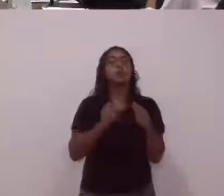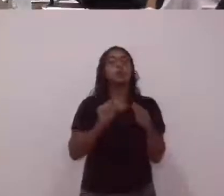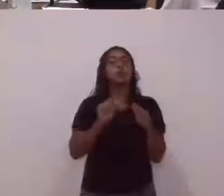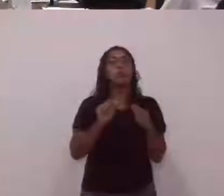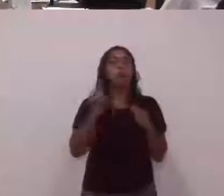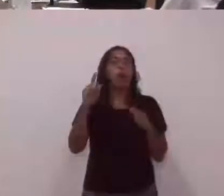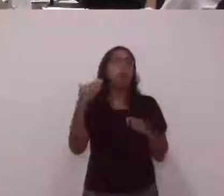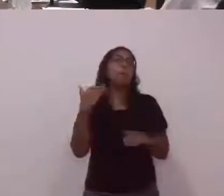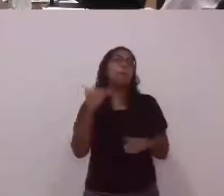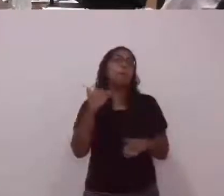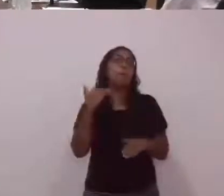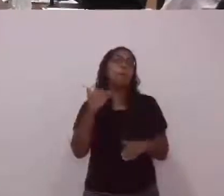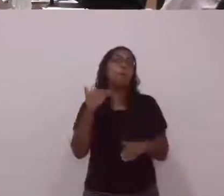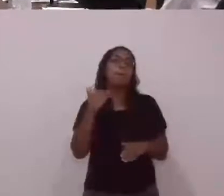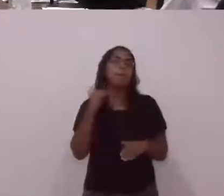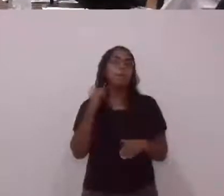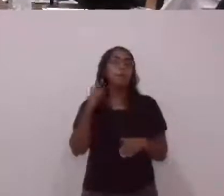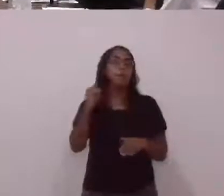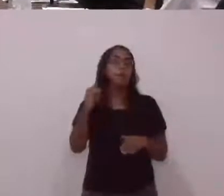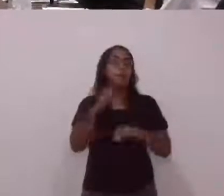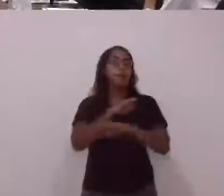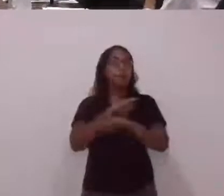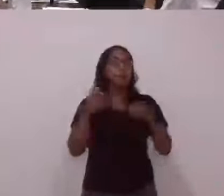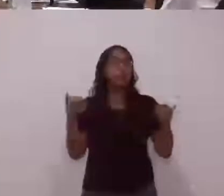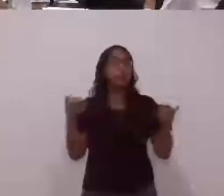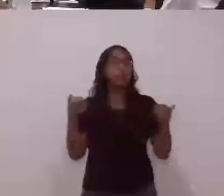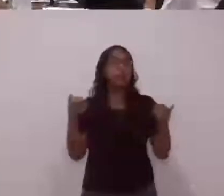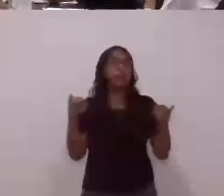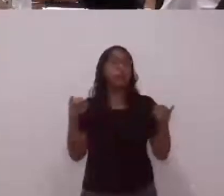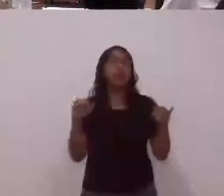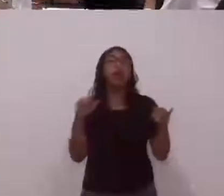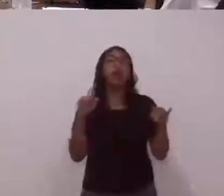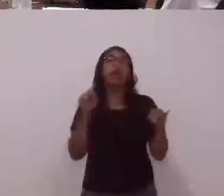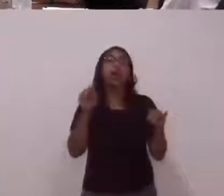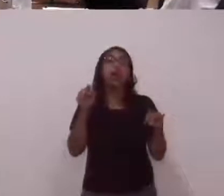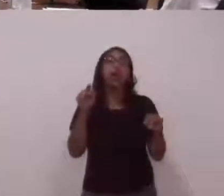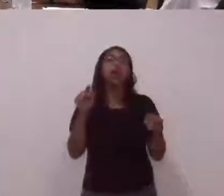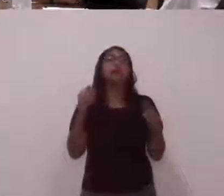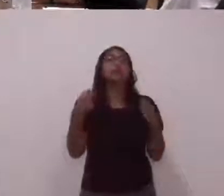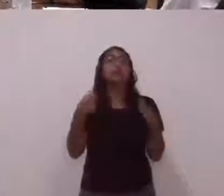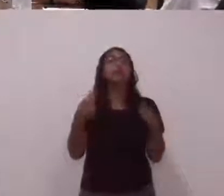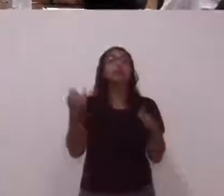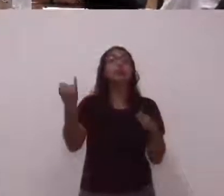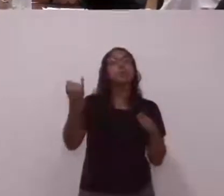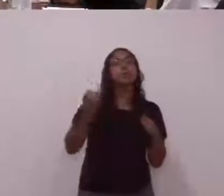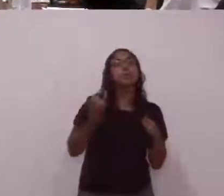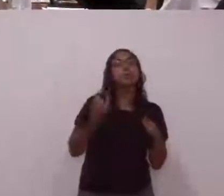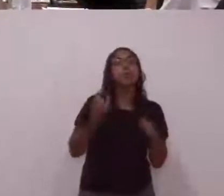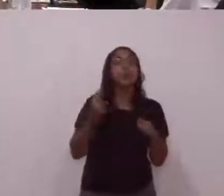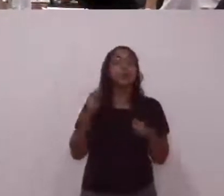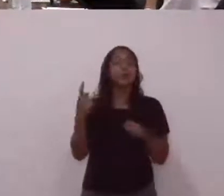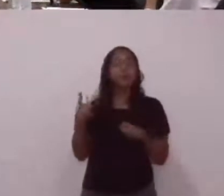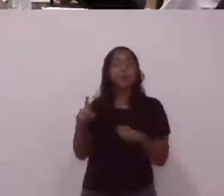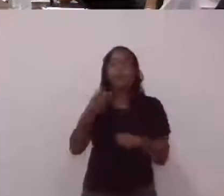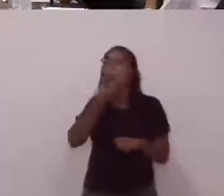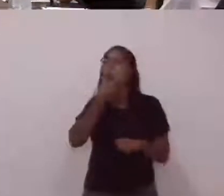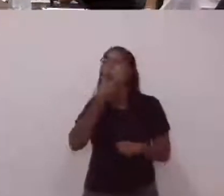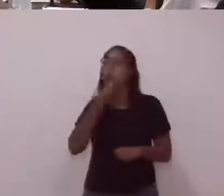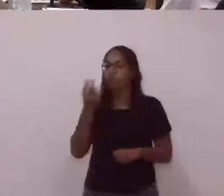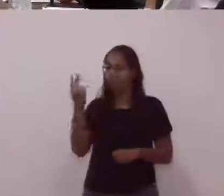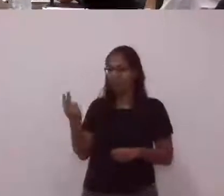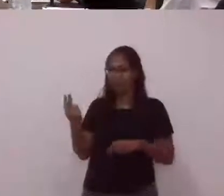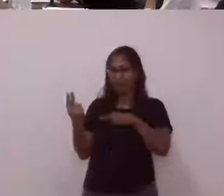Central para que determine aos bancos que informem sobre a existência de ativos financeiros em nome dos demandados